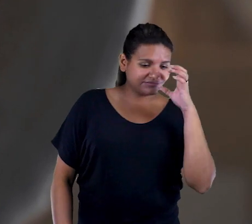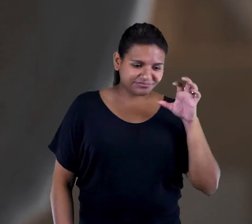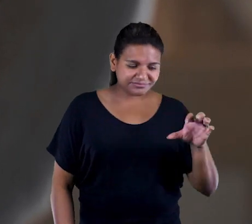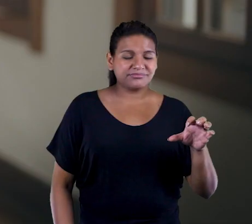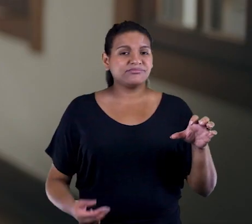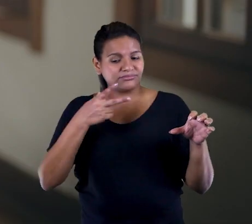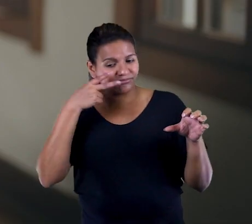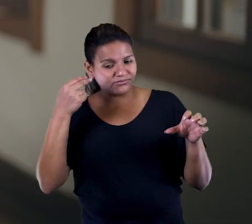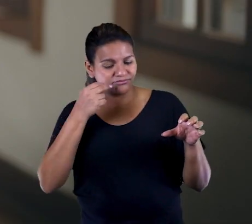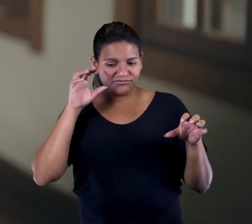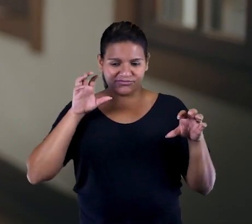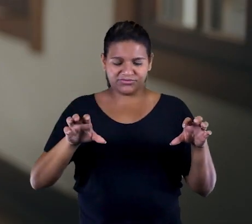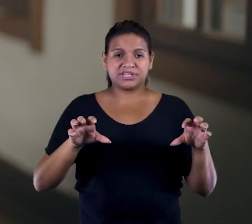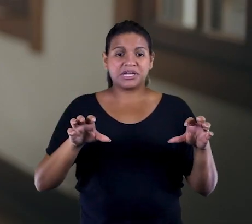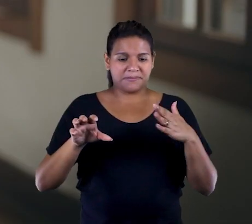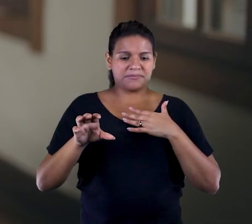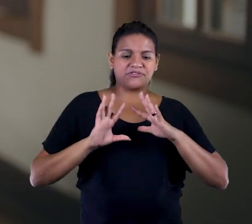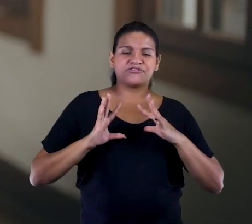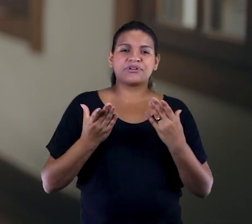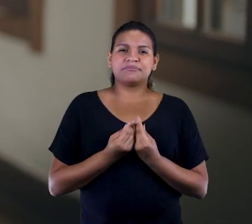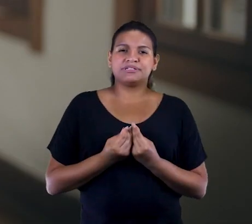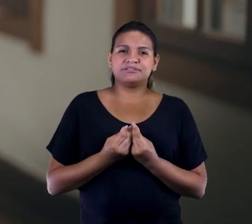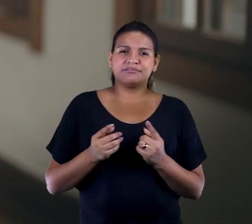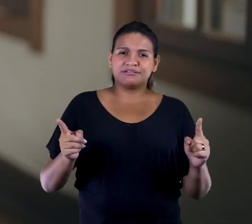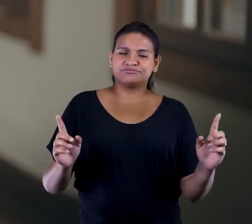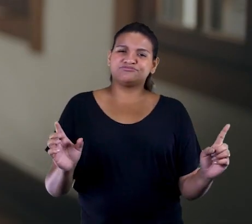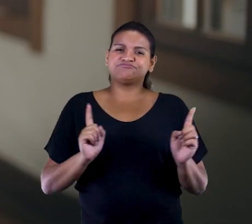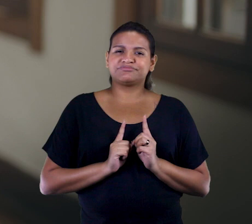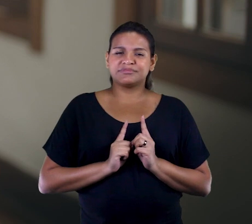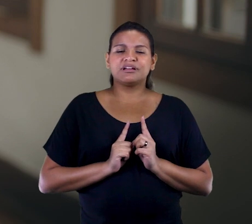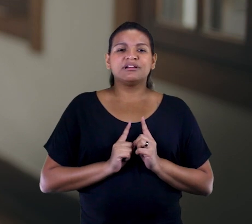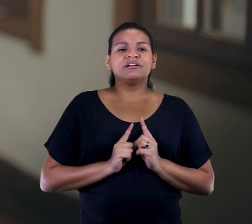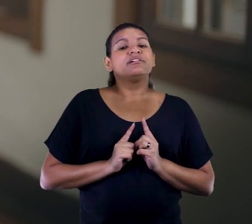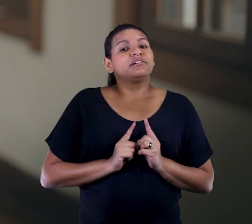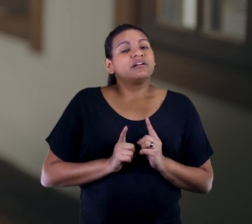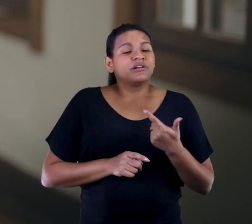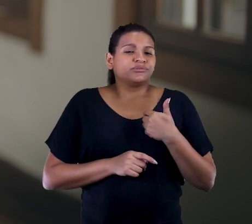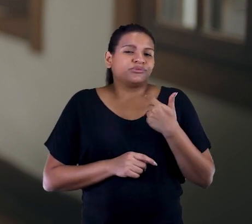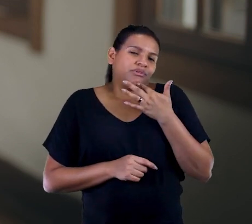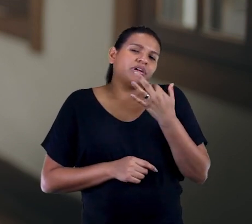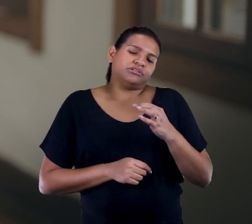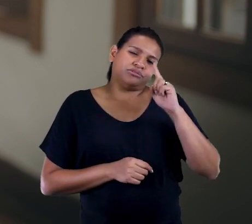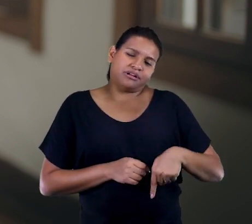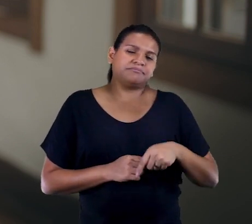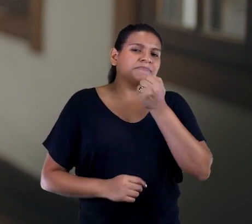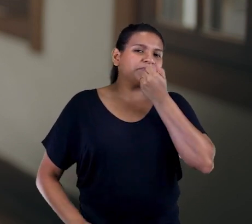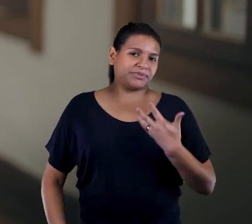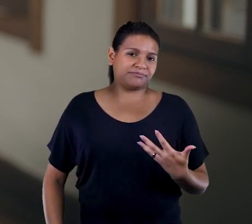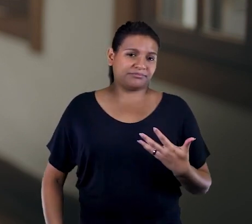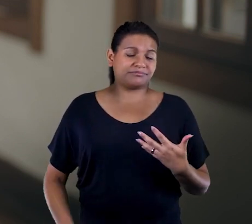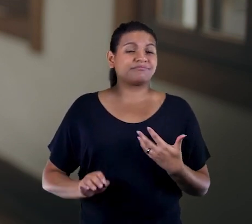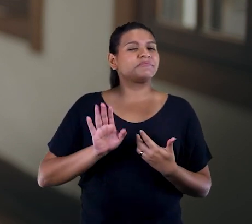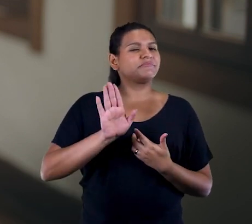Entender um cão ou um gato como parte da família, na minha opinião, como cientista e como pessoa, é absolutamente benéfico.